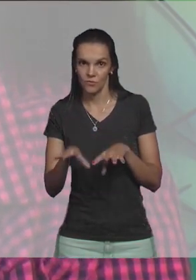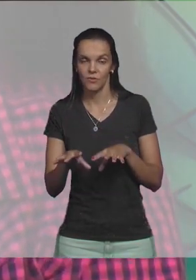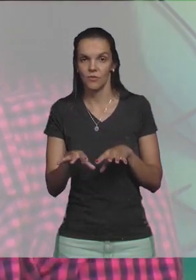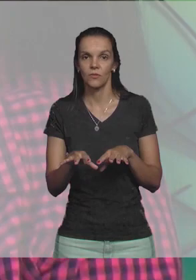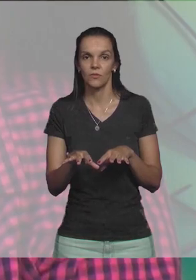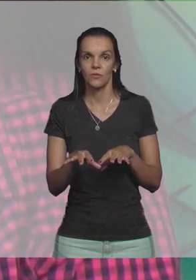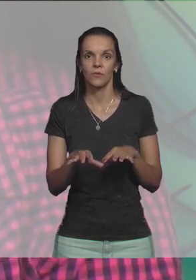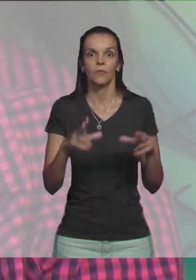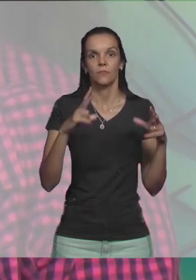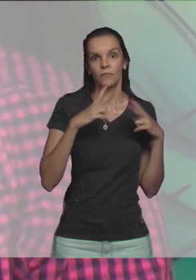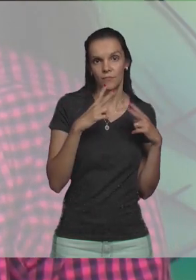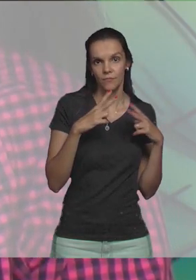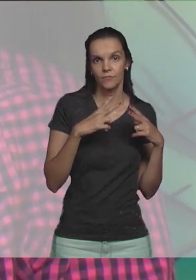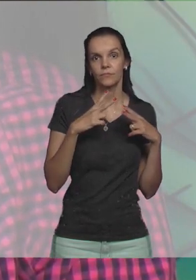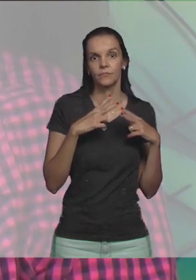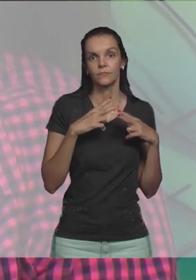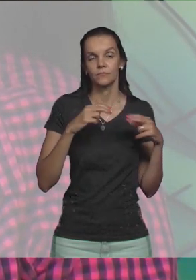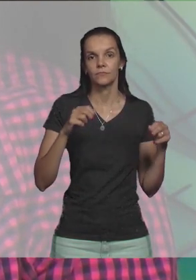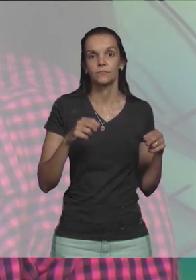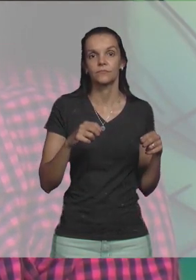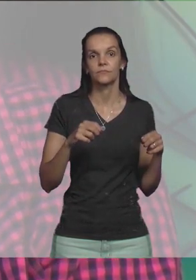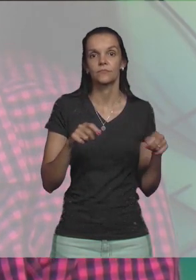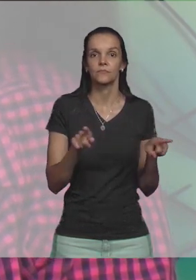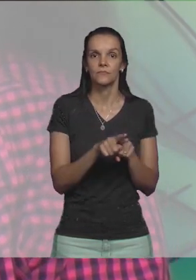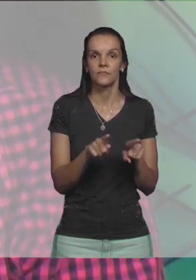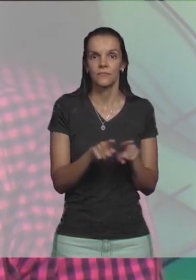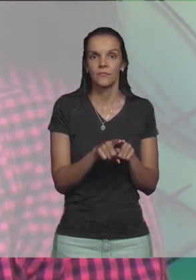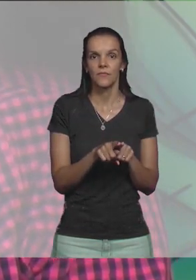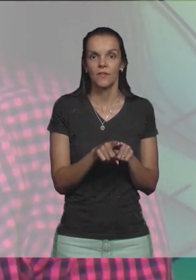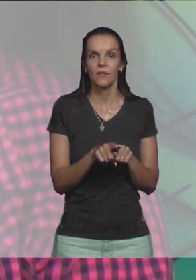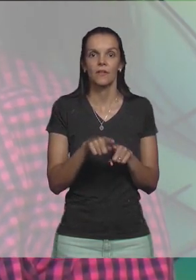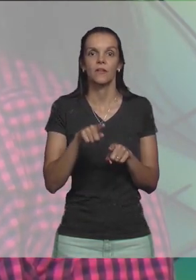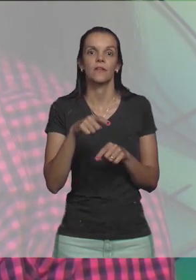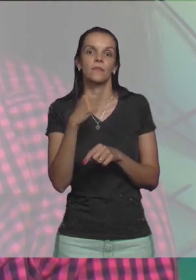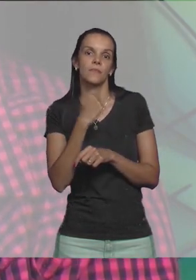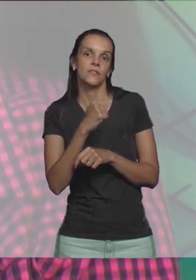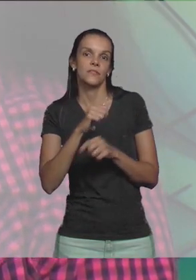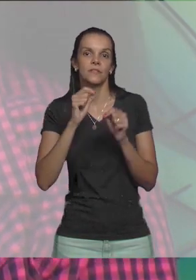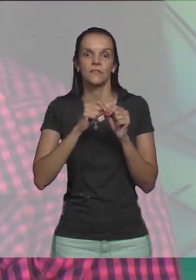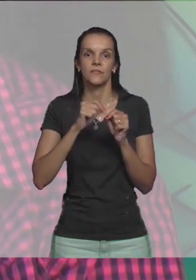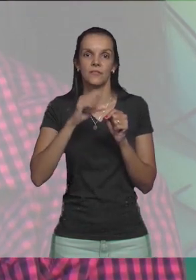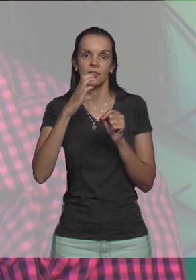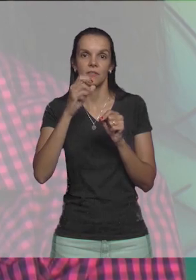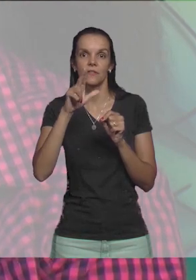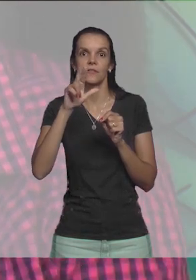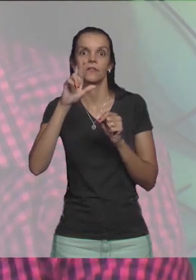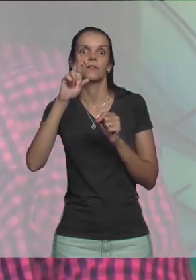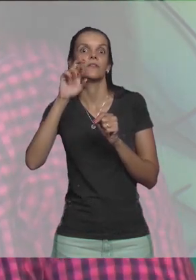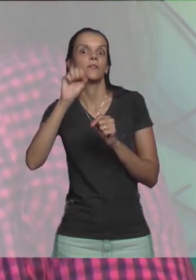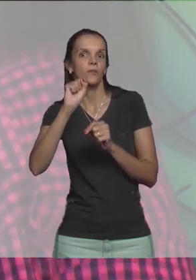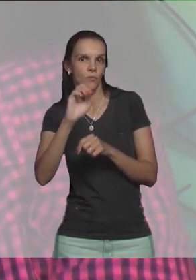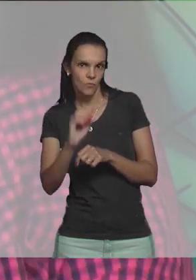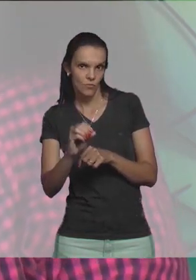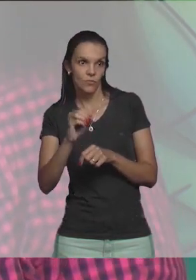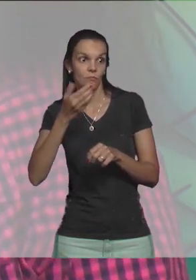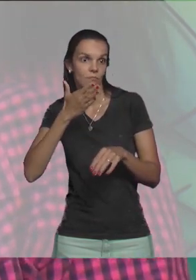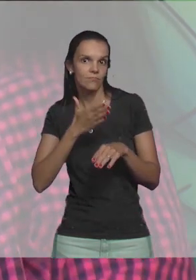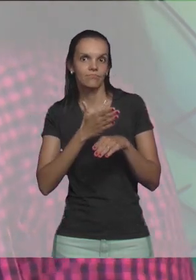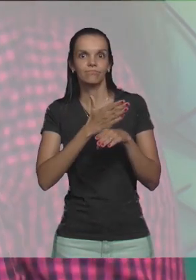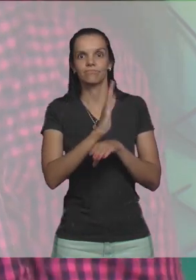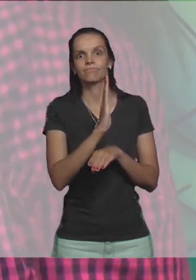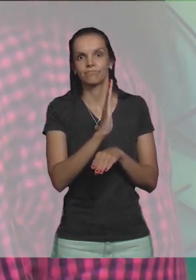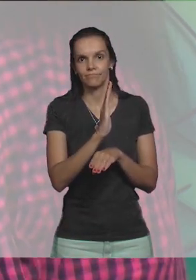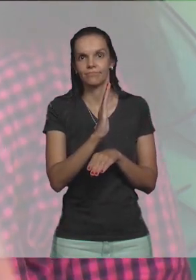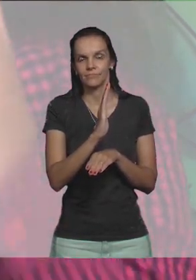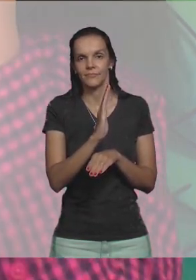tanto no público quanto no privado. O privado eles ainda têm mais oportunidade. Galera não fazia cursinho para passar na federal. Se a coisa fosse tão